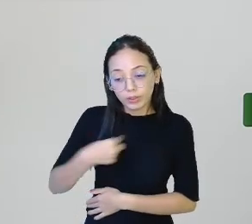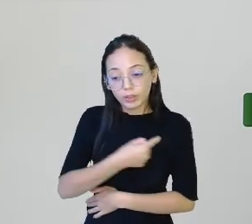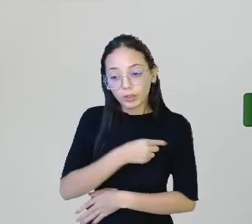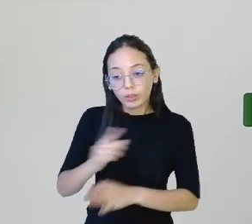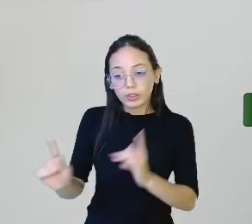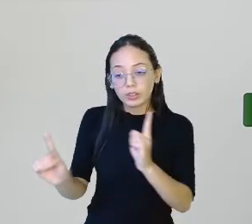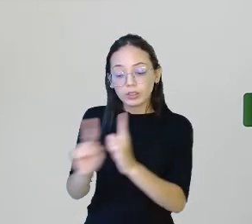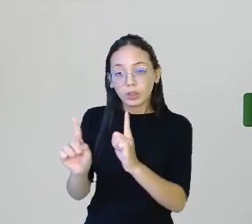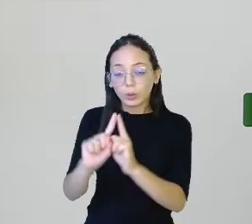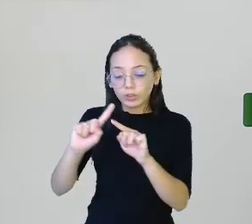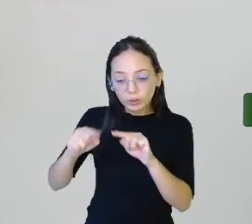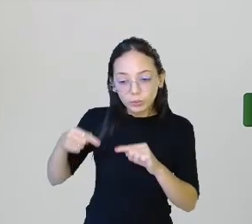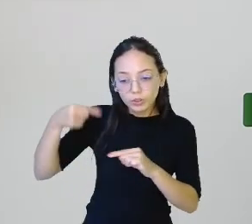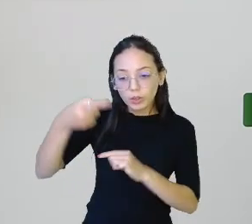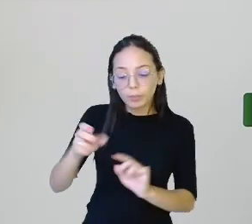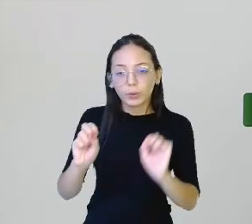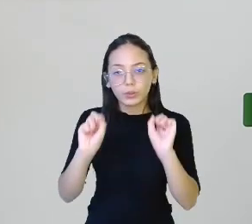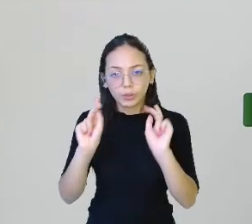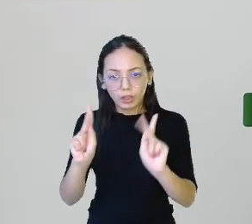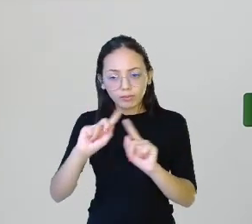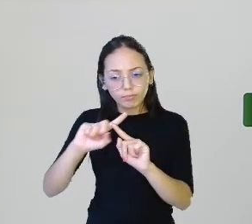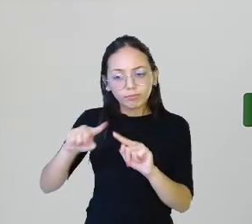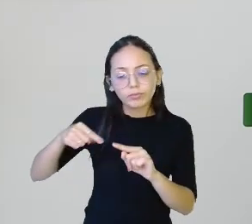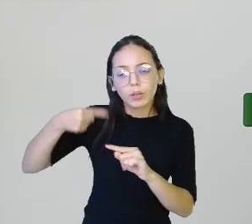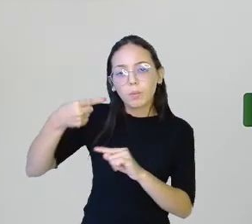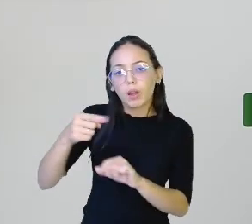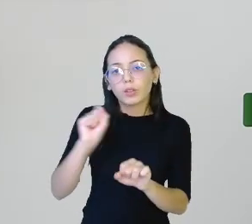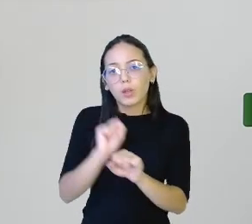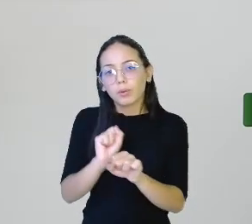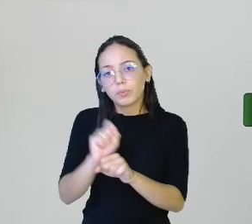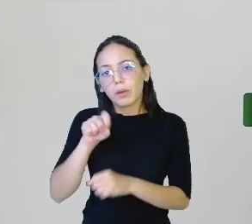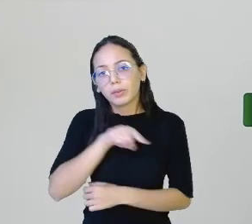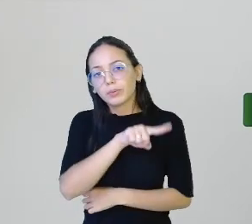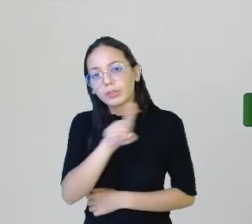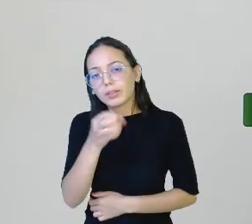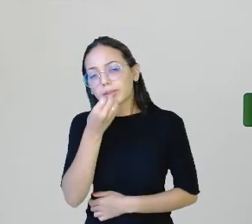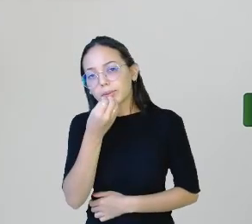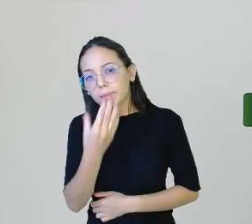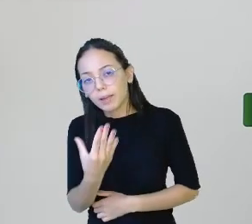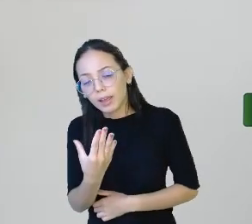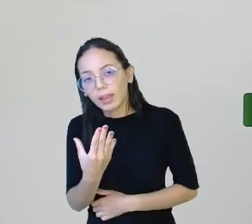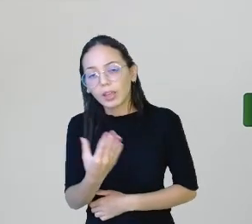encontra logo mais, no próximo encontro. Eu espero que vocês fiquem bem,